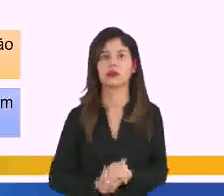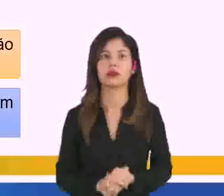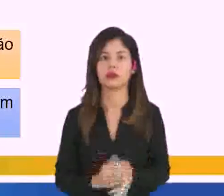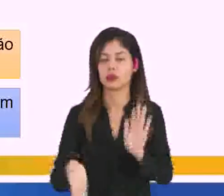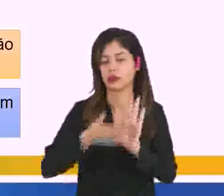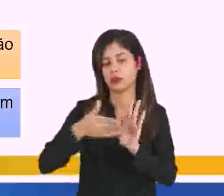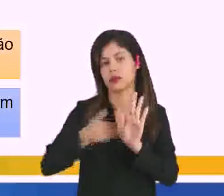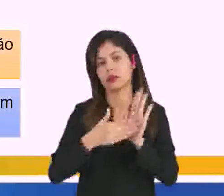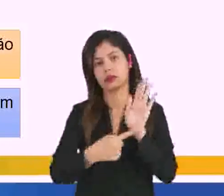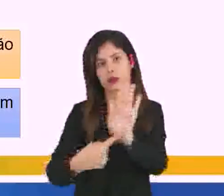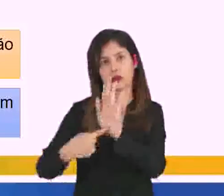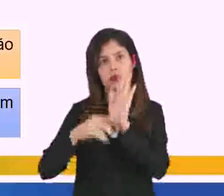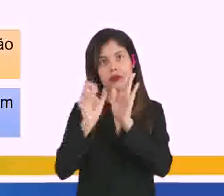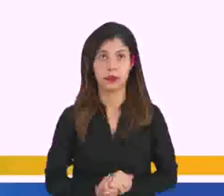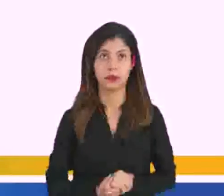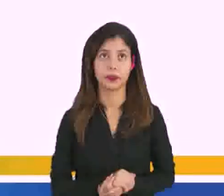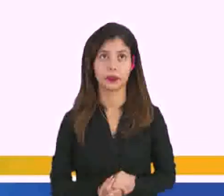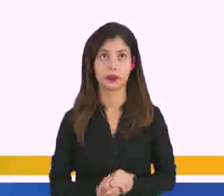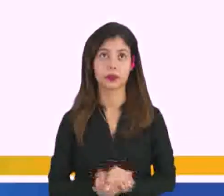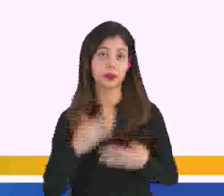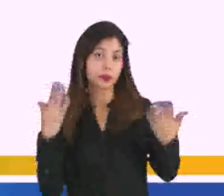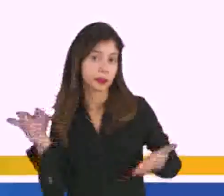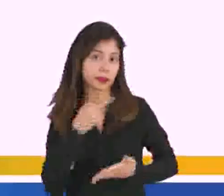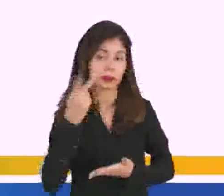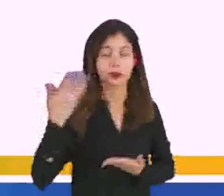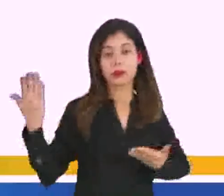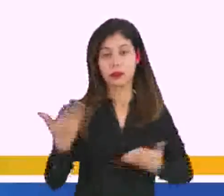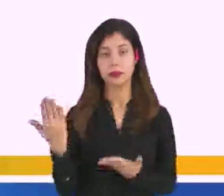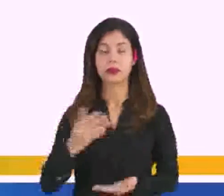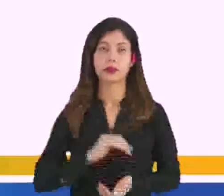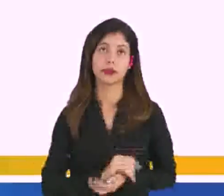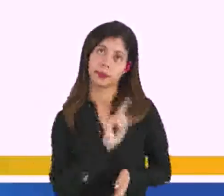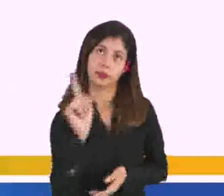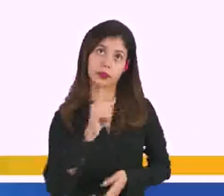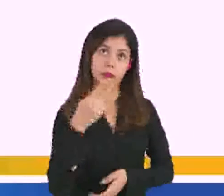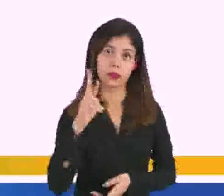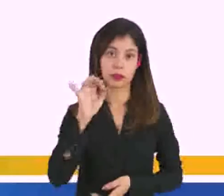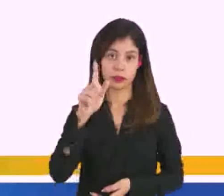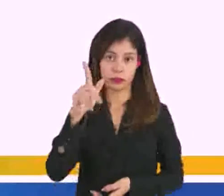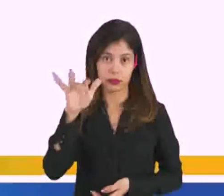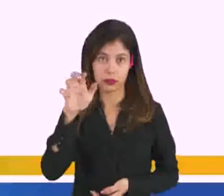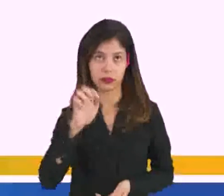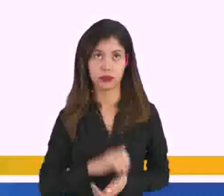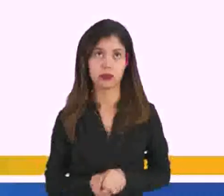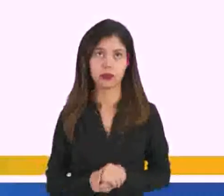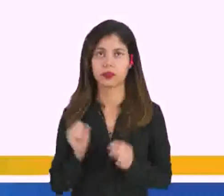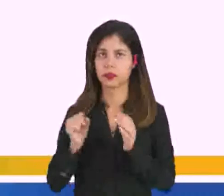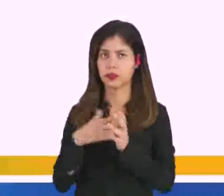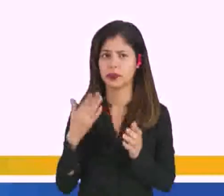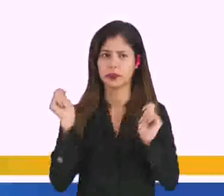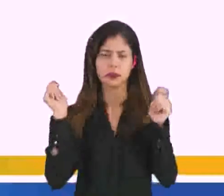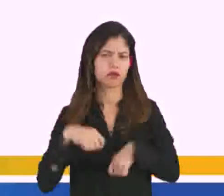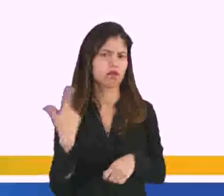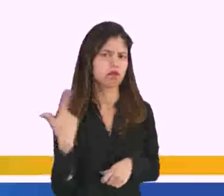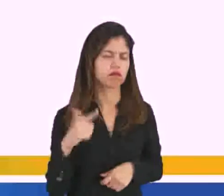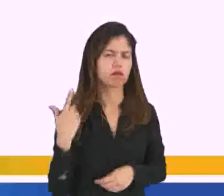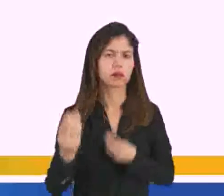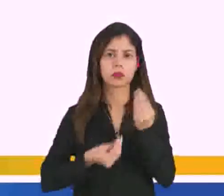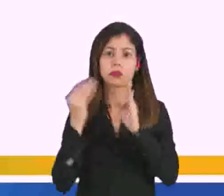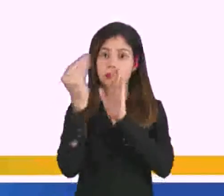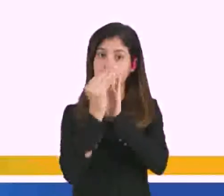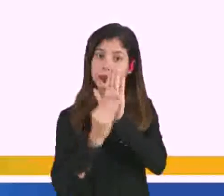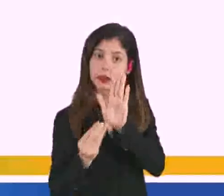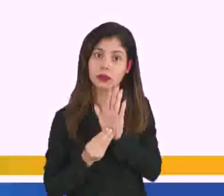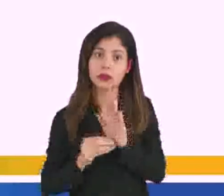país aí para compor a amostragem. Então vamos falar agora de amostragem não probabilística. Então muitas vezes não é possível obter uma lista